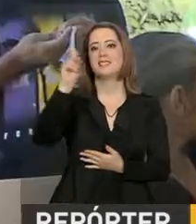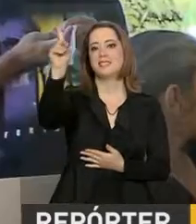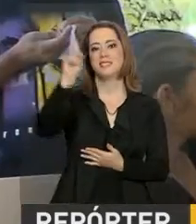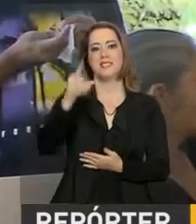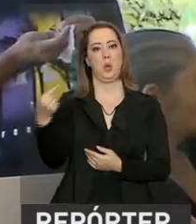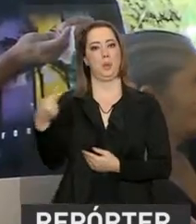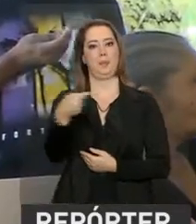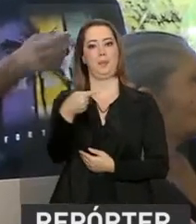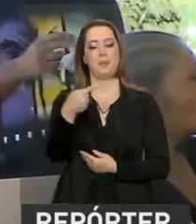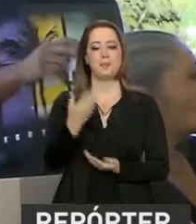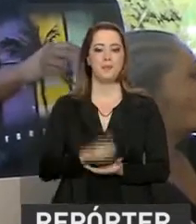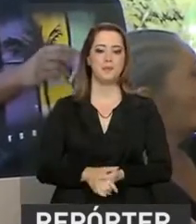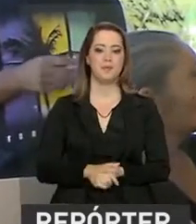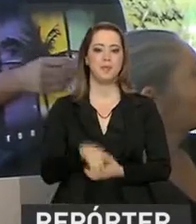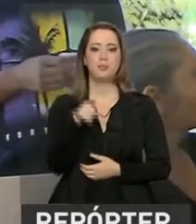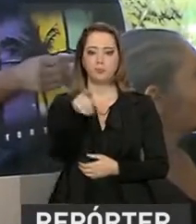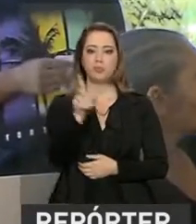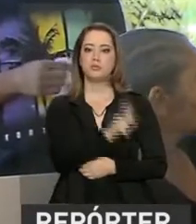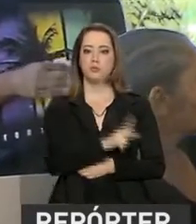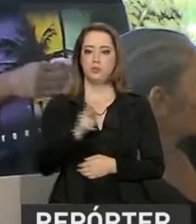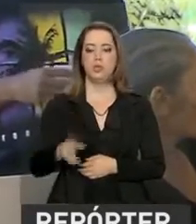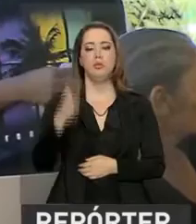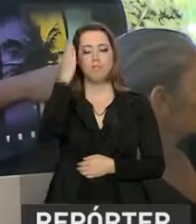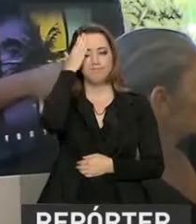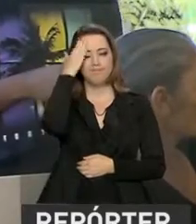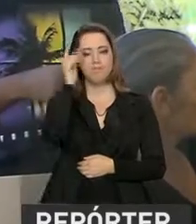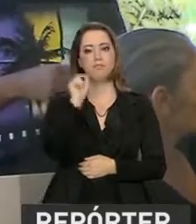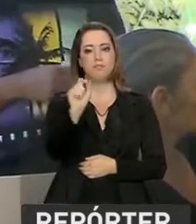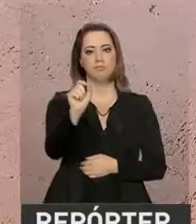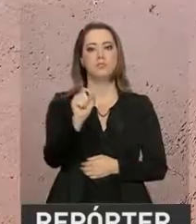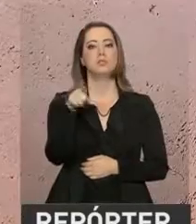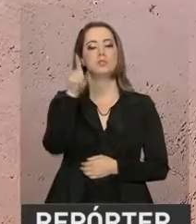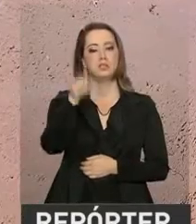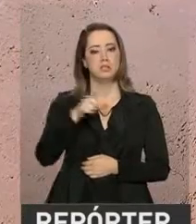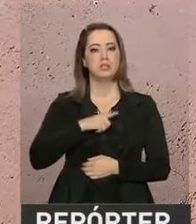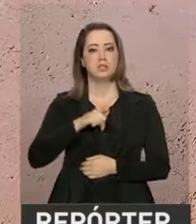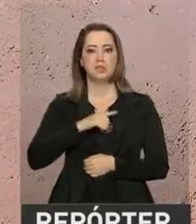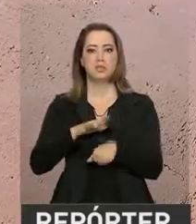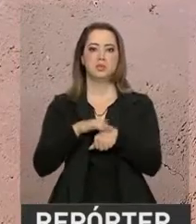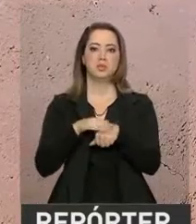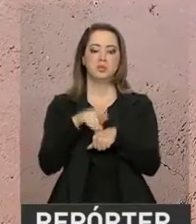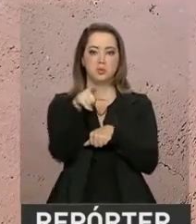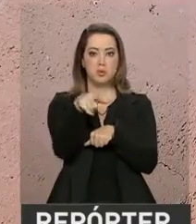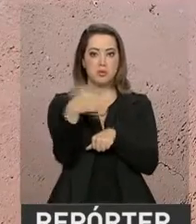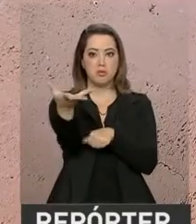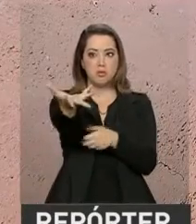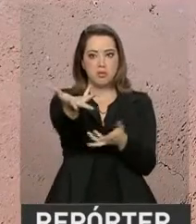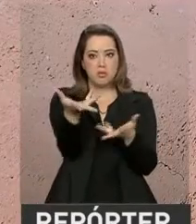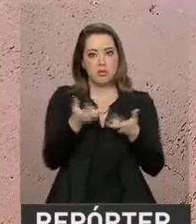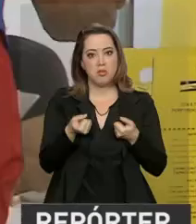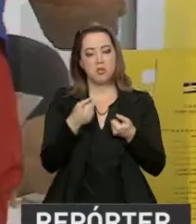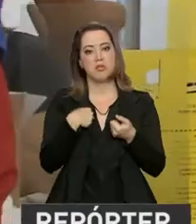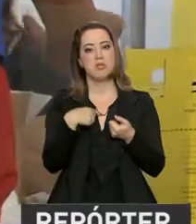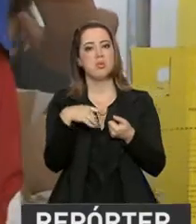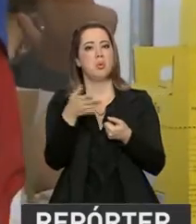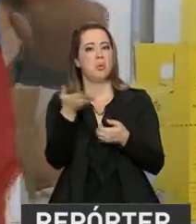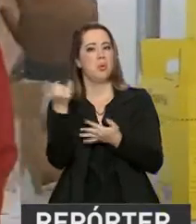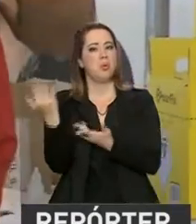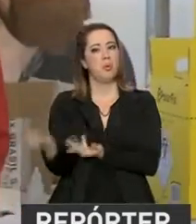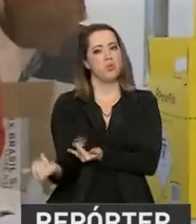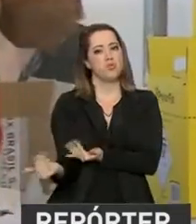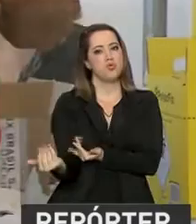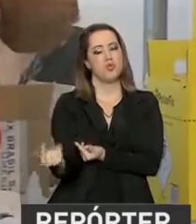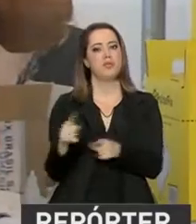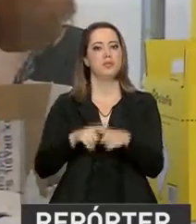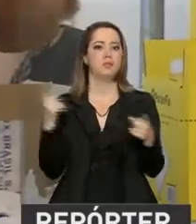nada. Esta professora sabe bem o que é sofrer os sintomas da doença. Ela contraiu hepatite C na adolescência, mas só